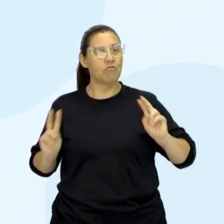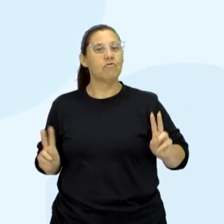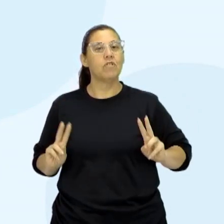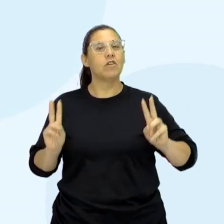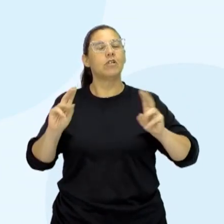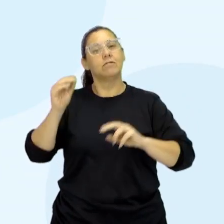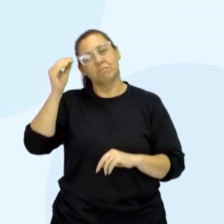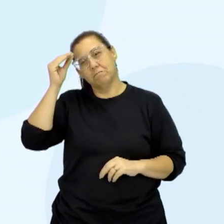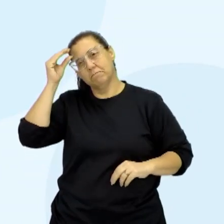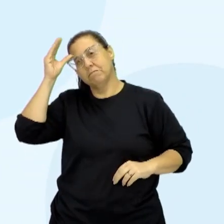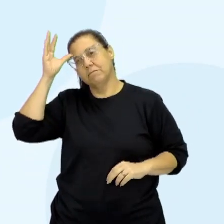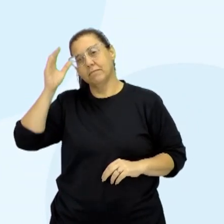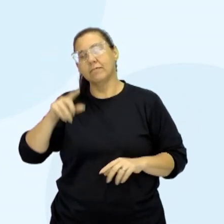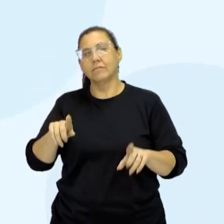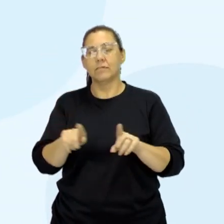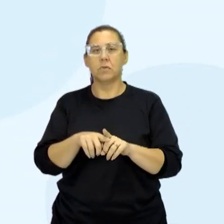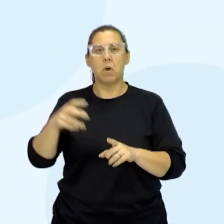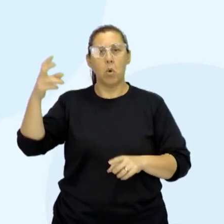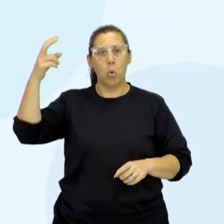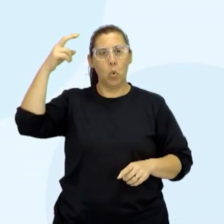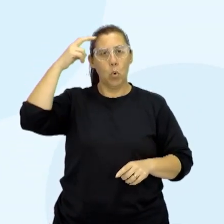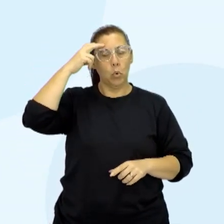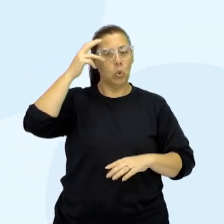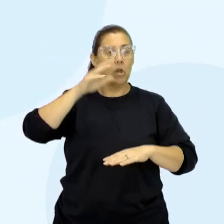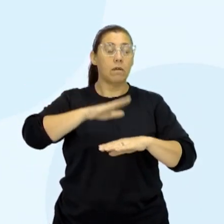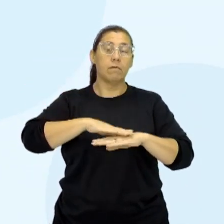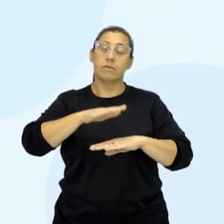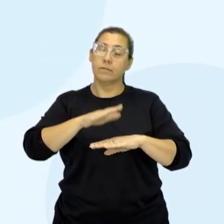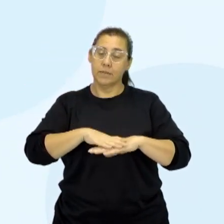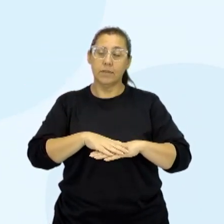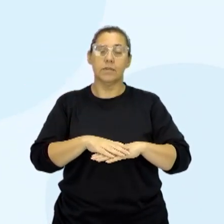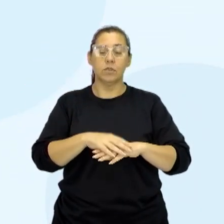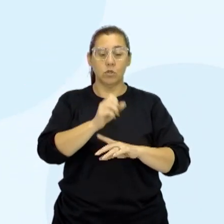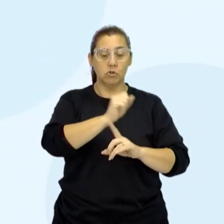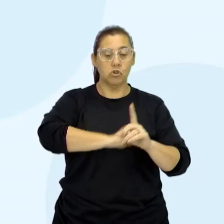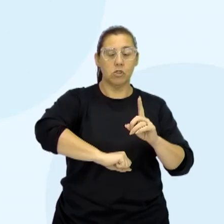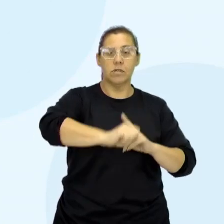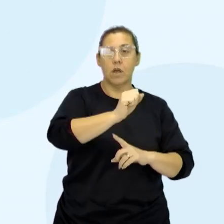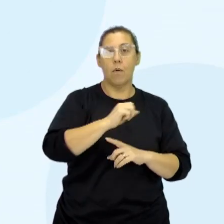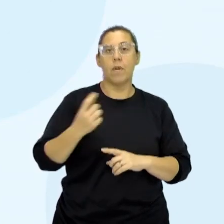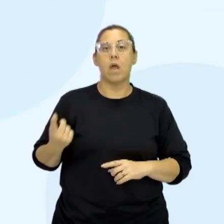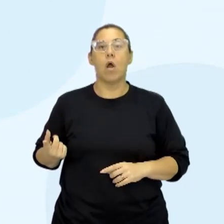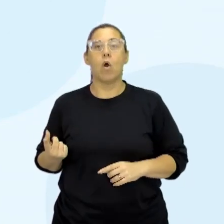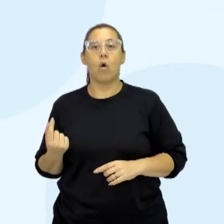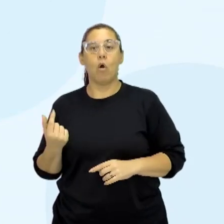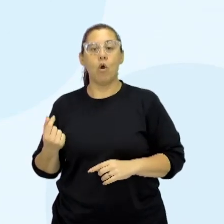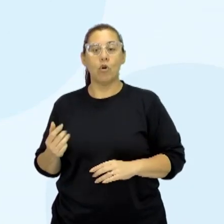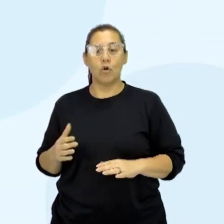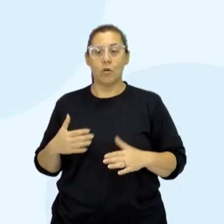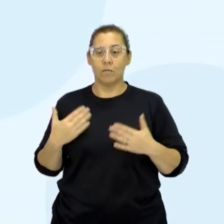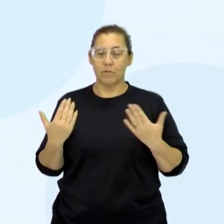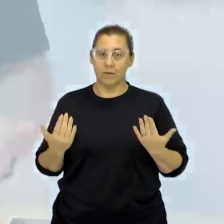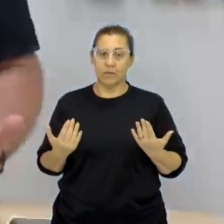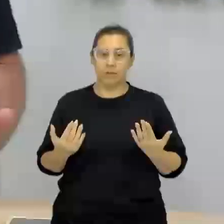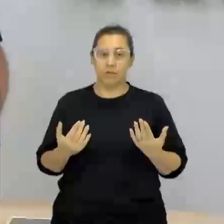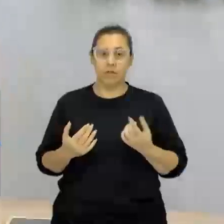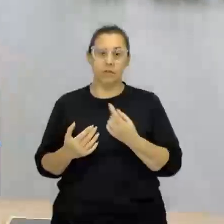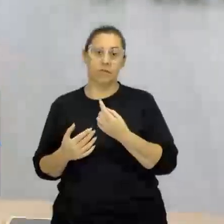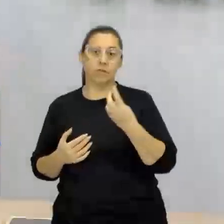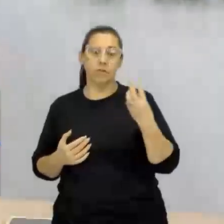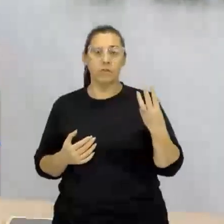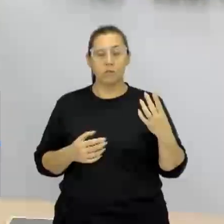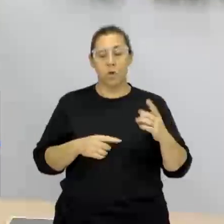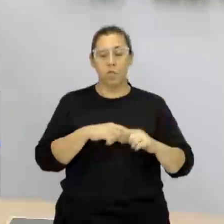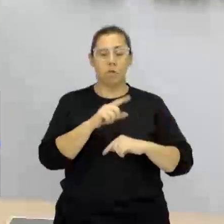seu conhecimento e sua cultura e promovendo-as social e economicamente. Então, dos três objetivos aí,